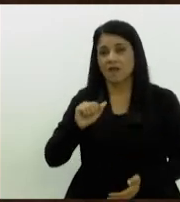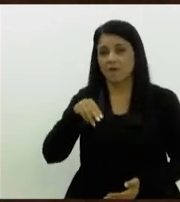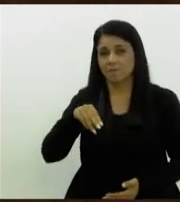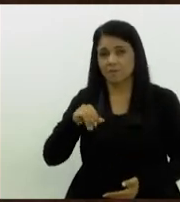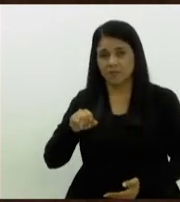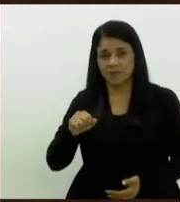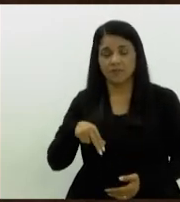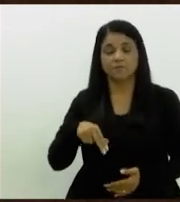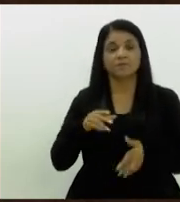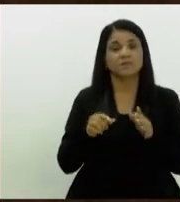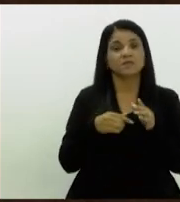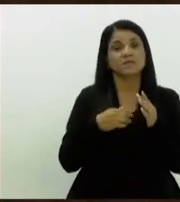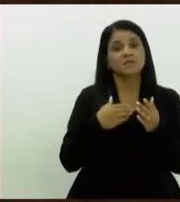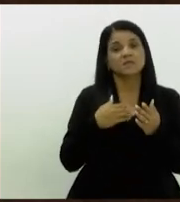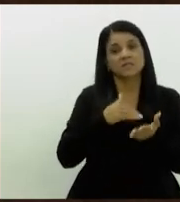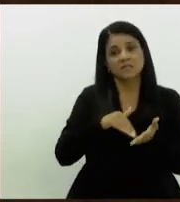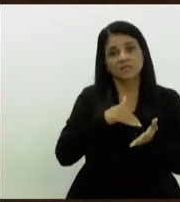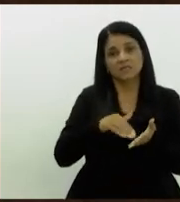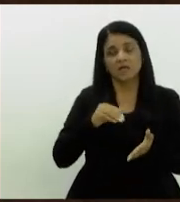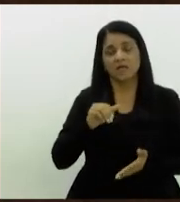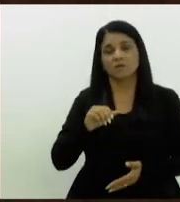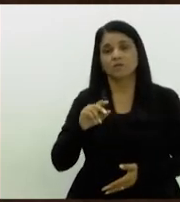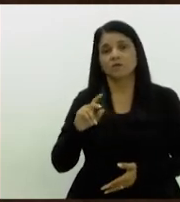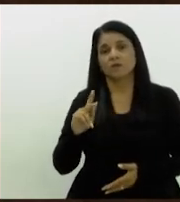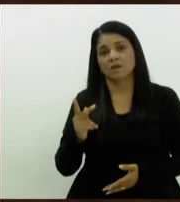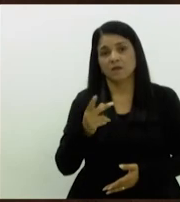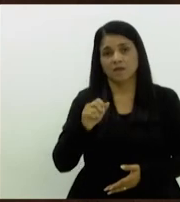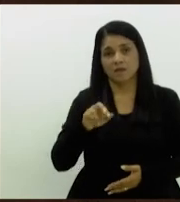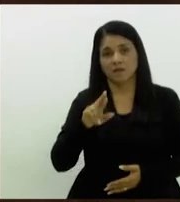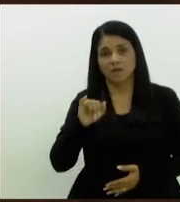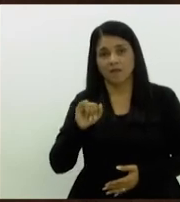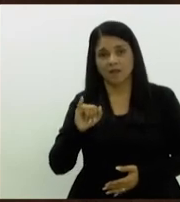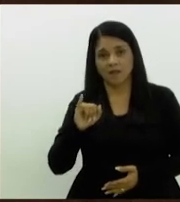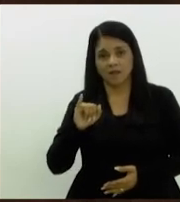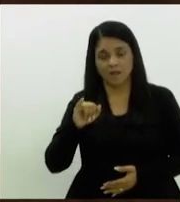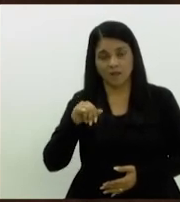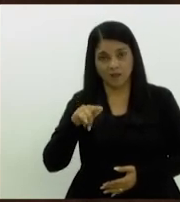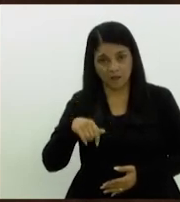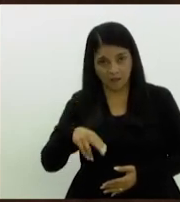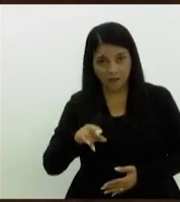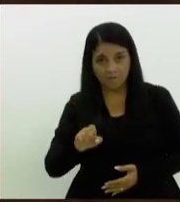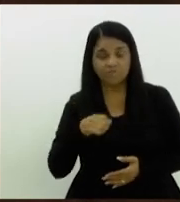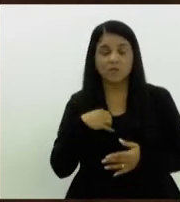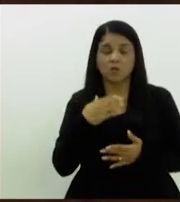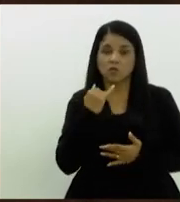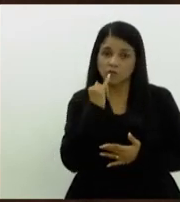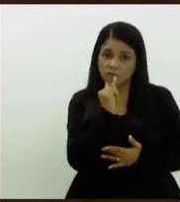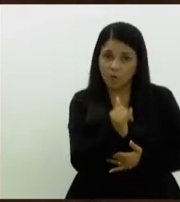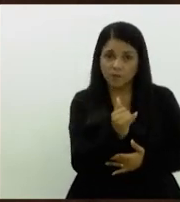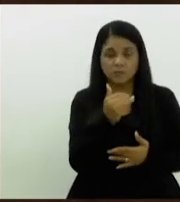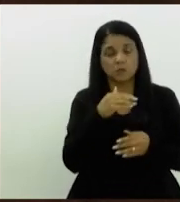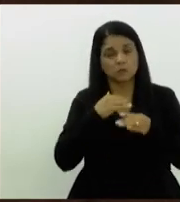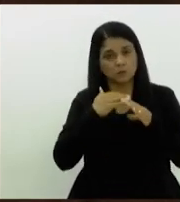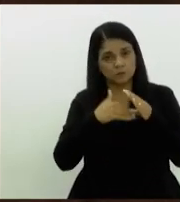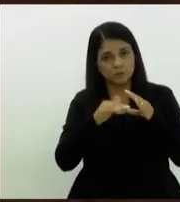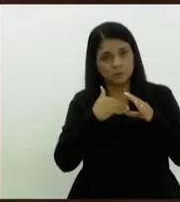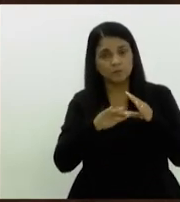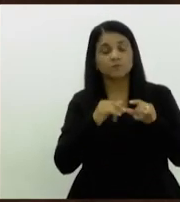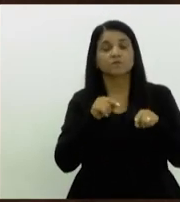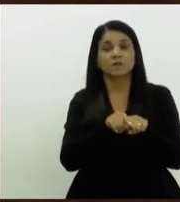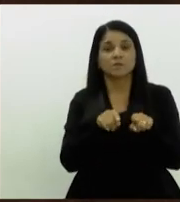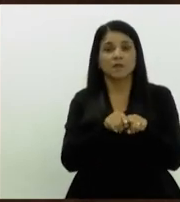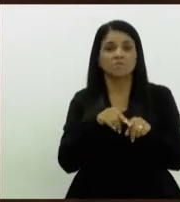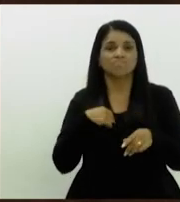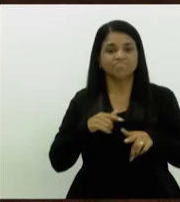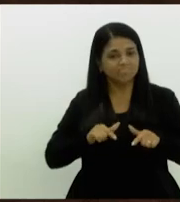Henrique, que eu falo, eu repasso as informações, mas, infelizmente, as medidas que devem ser tomadas não